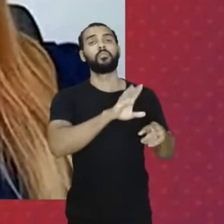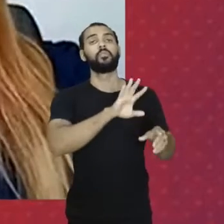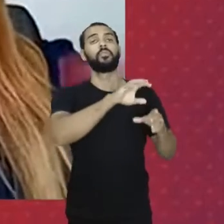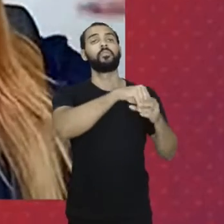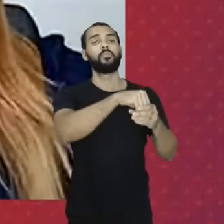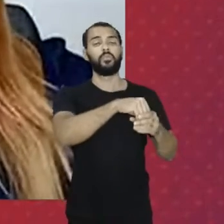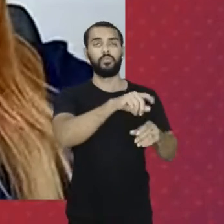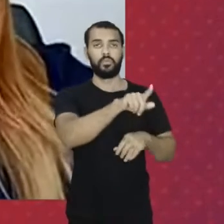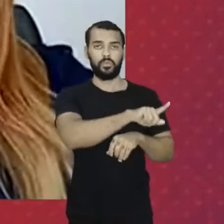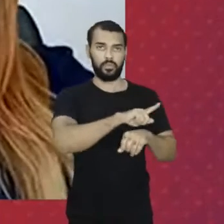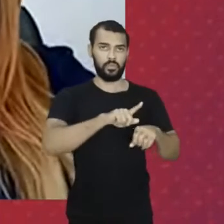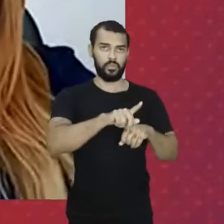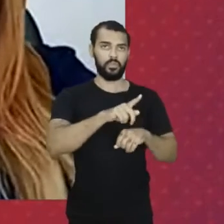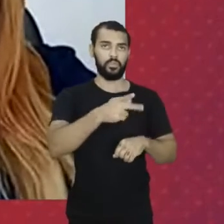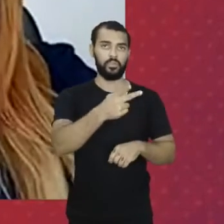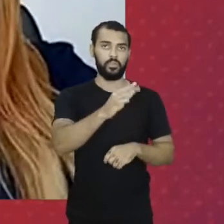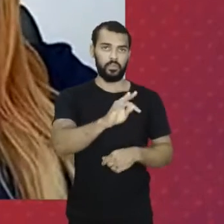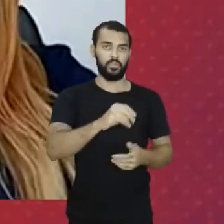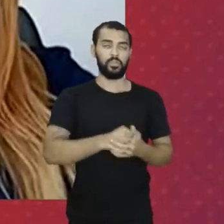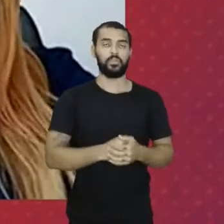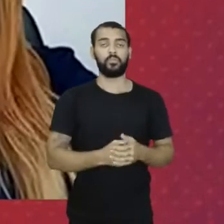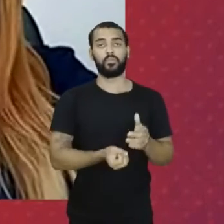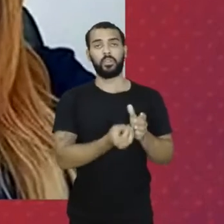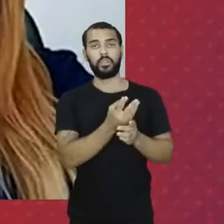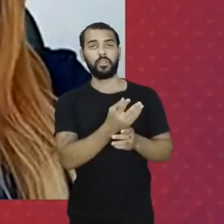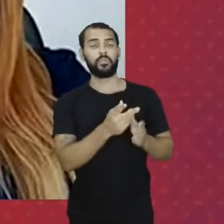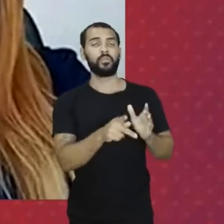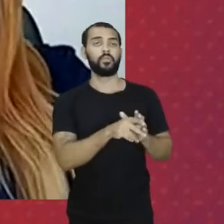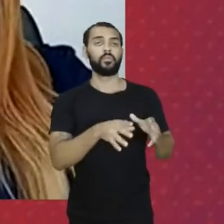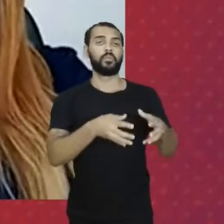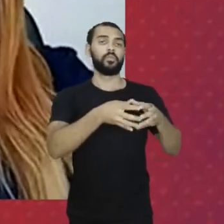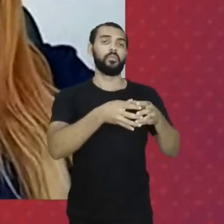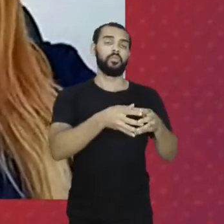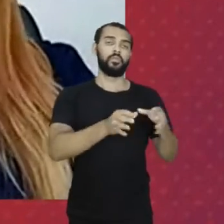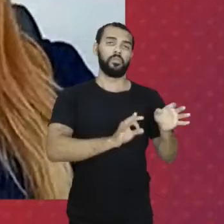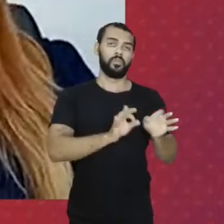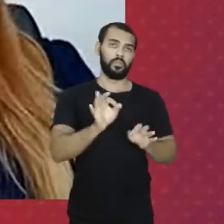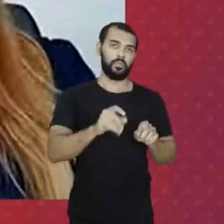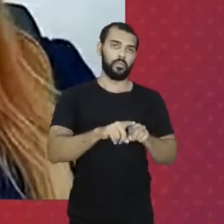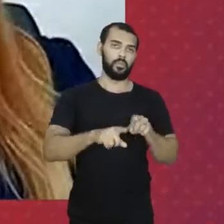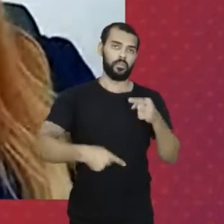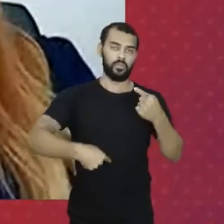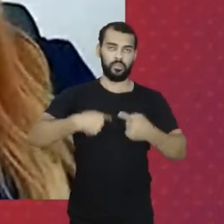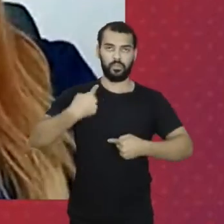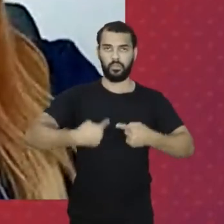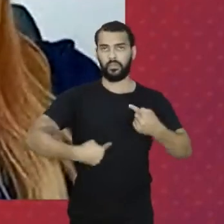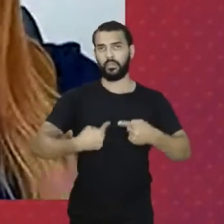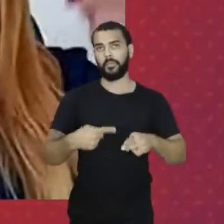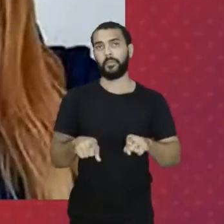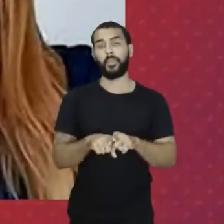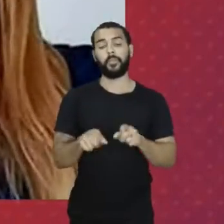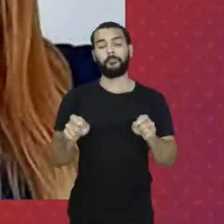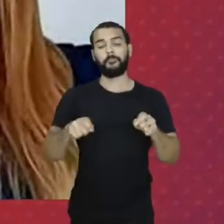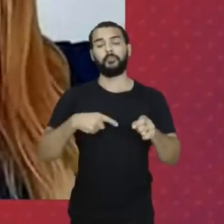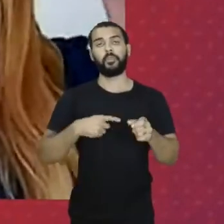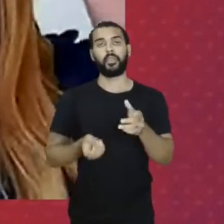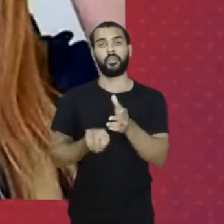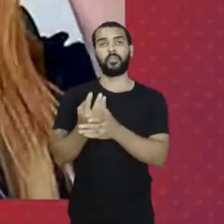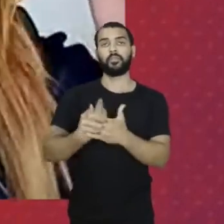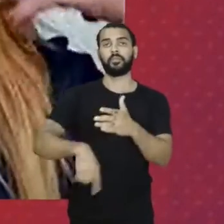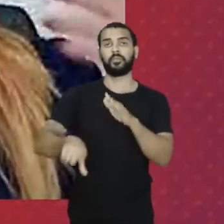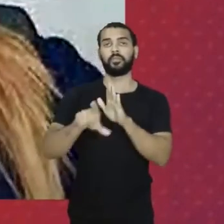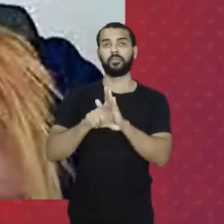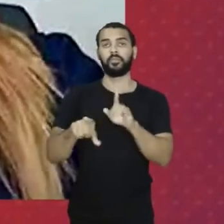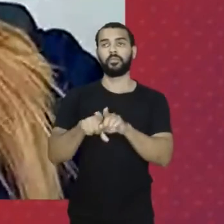petistas. Então, desde a composição da organização política, né, quanto do fazer legislativo, quanto do fazer